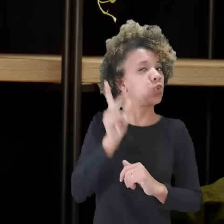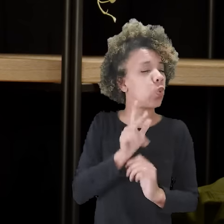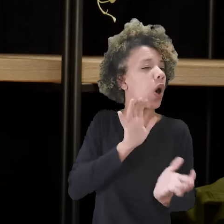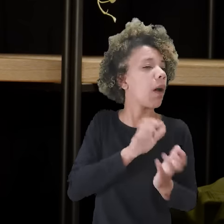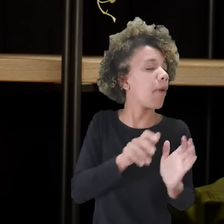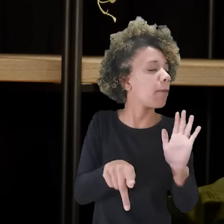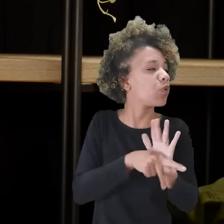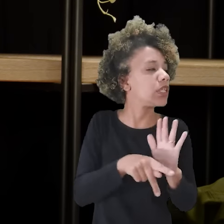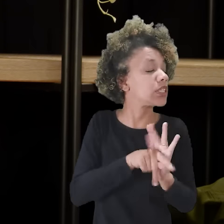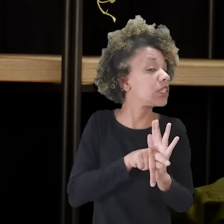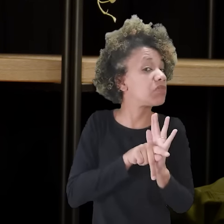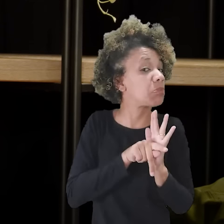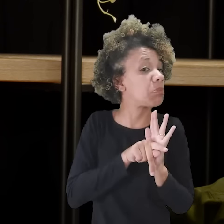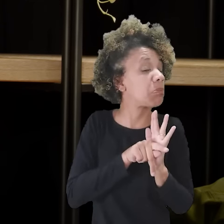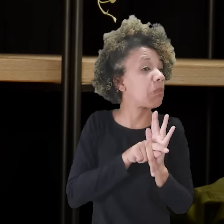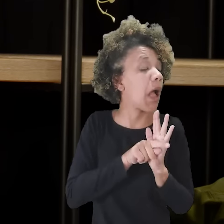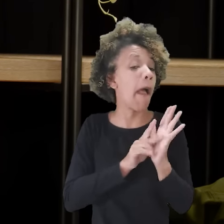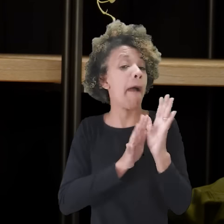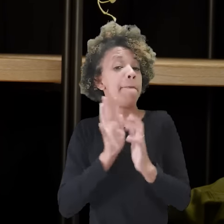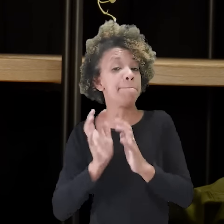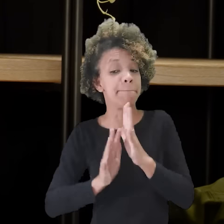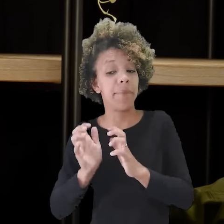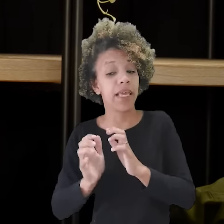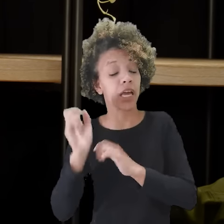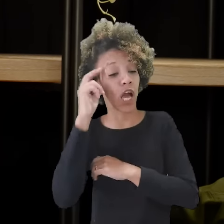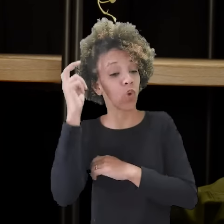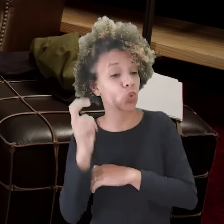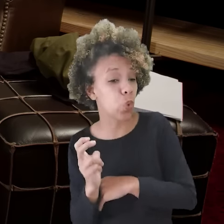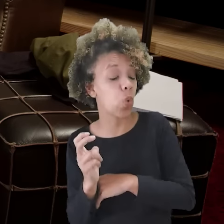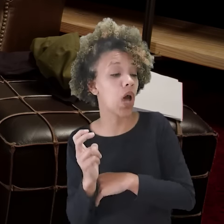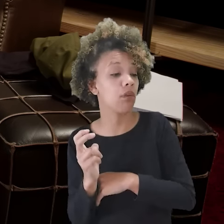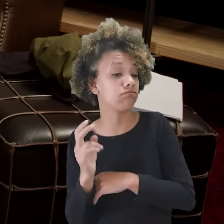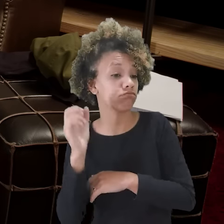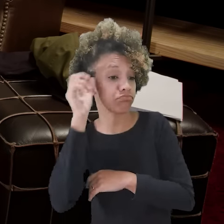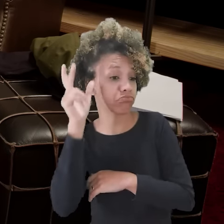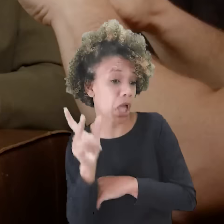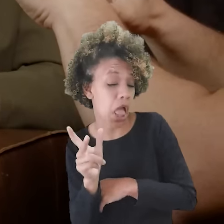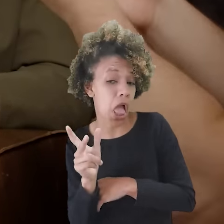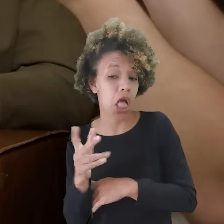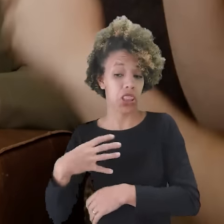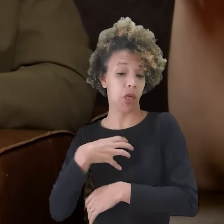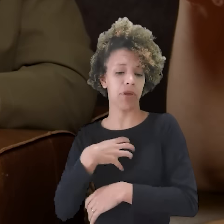Recife briga um pouco a cultura da Bahia em seu tipo